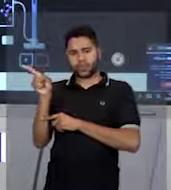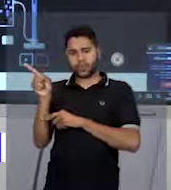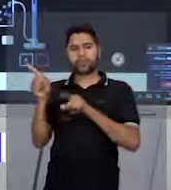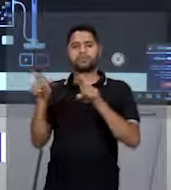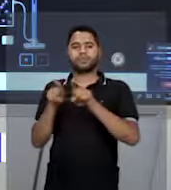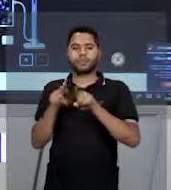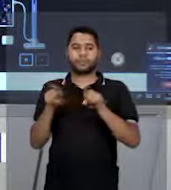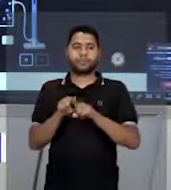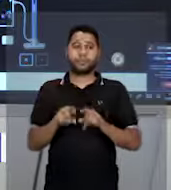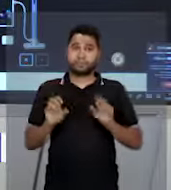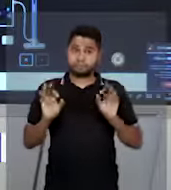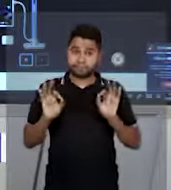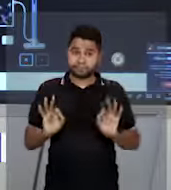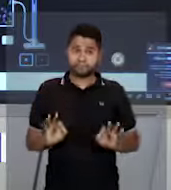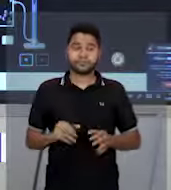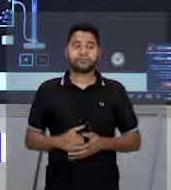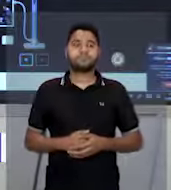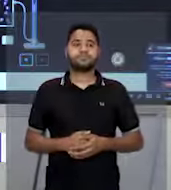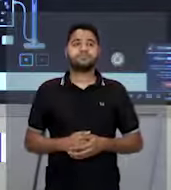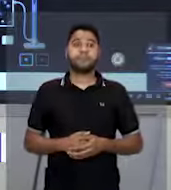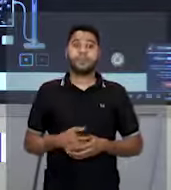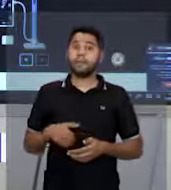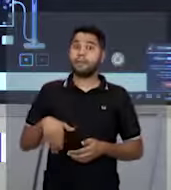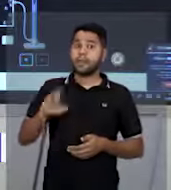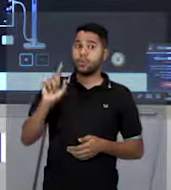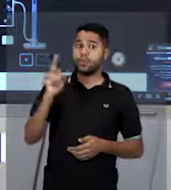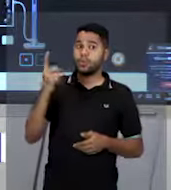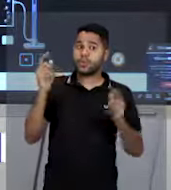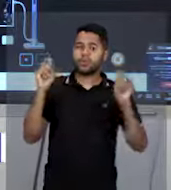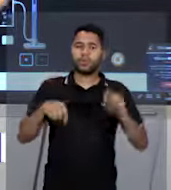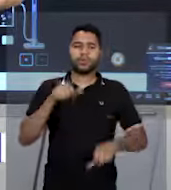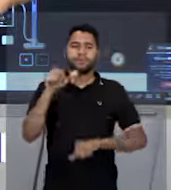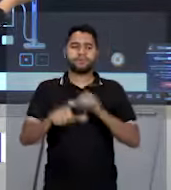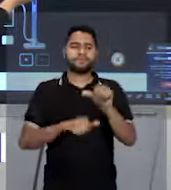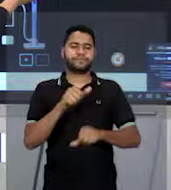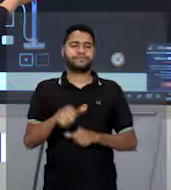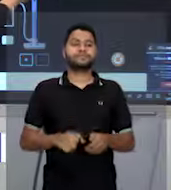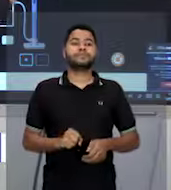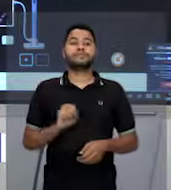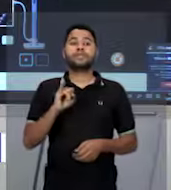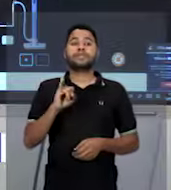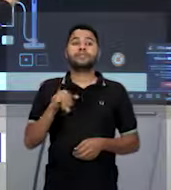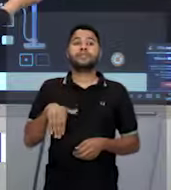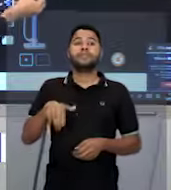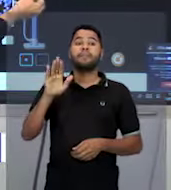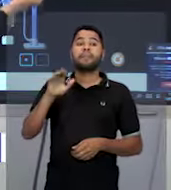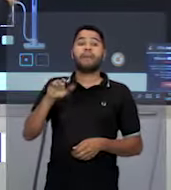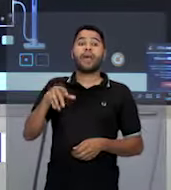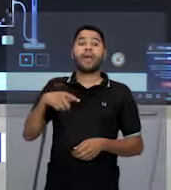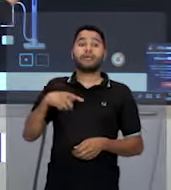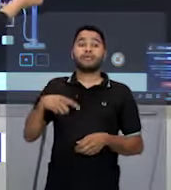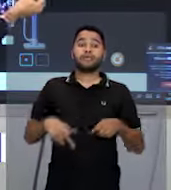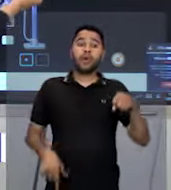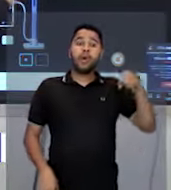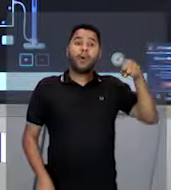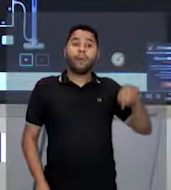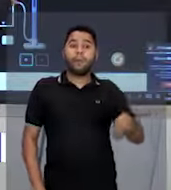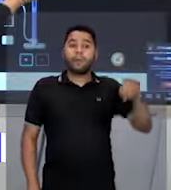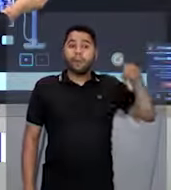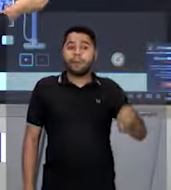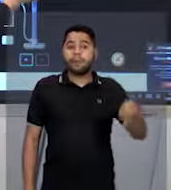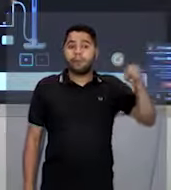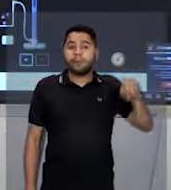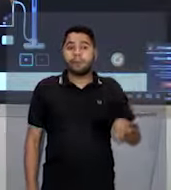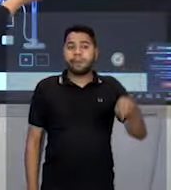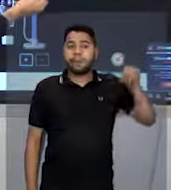pressão, certo? Ainda tem mais uma possibilidade de eu mudar esse negócio. E se eu colocar mais gás dentro do recipiente? O que vai